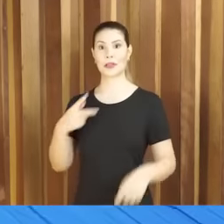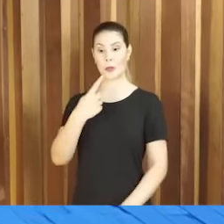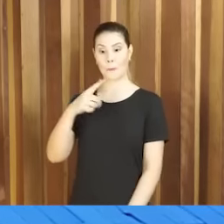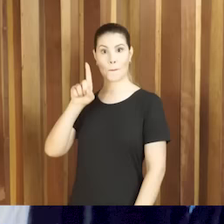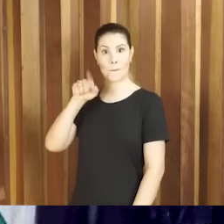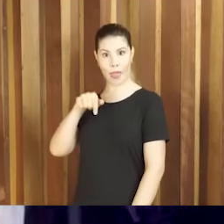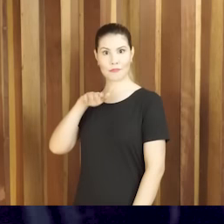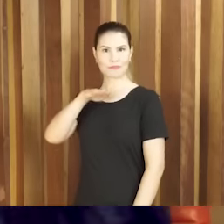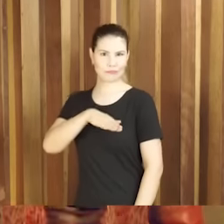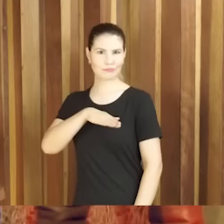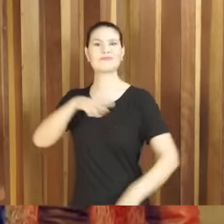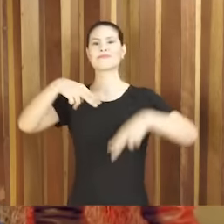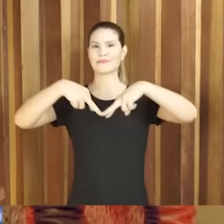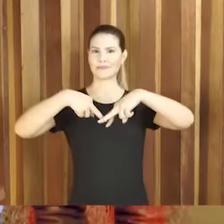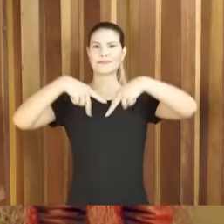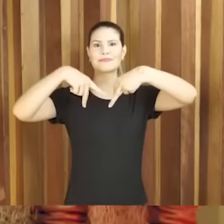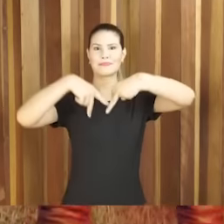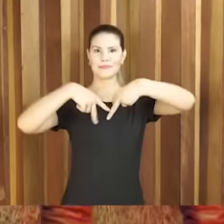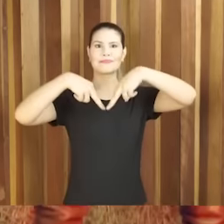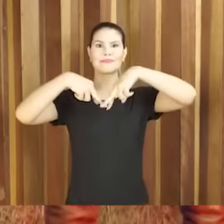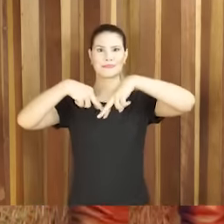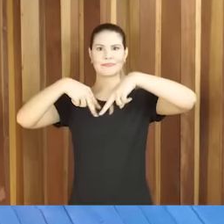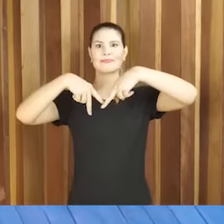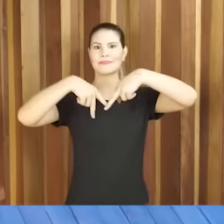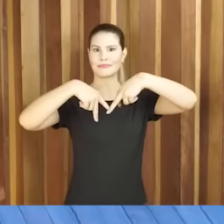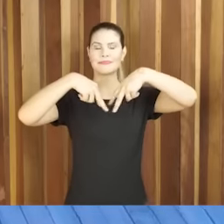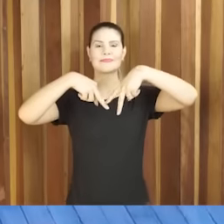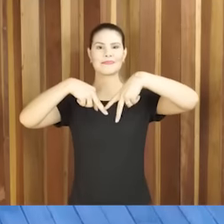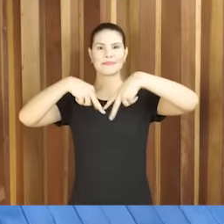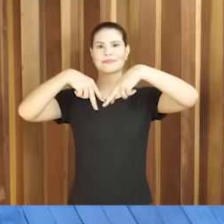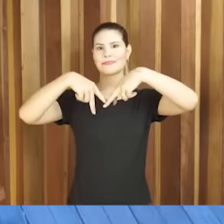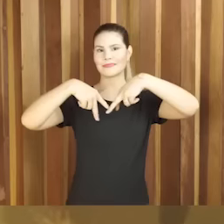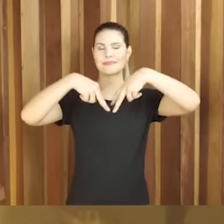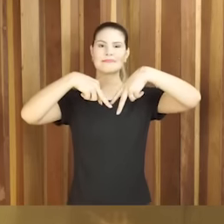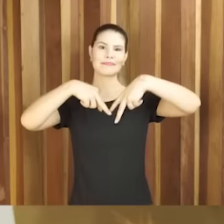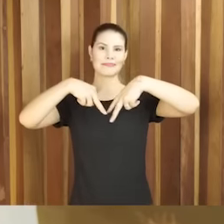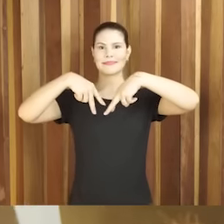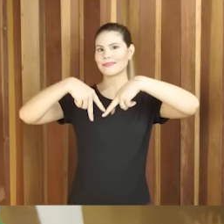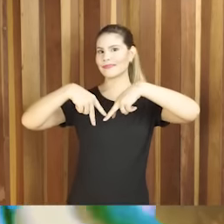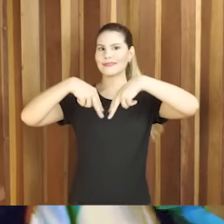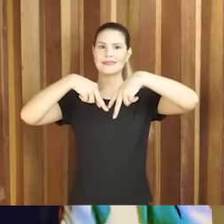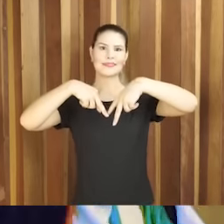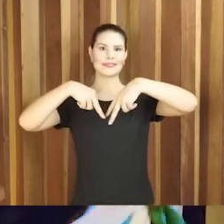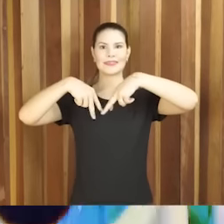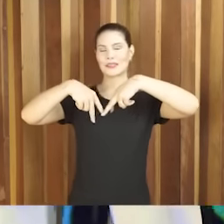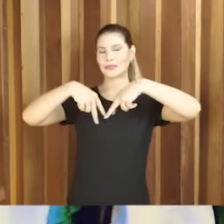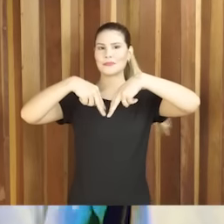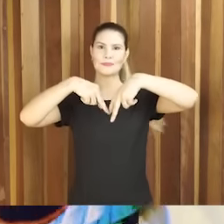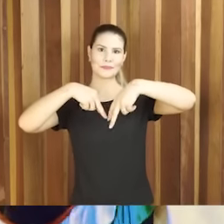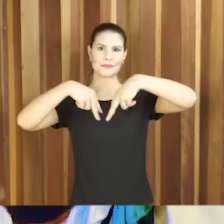Ai, bota aqui, ai, bota ali o teu pezinho. O teu pezinho bem juntinho com